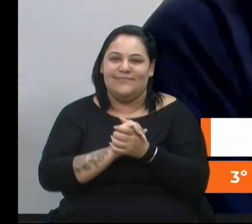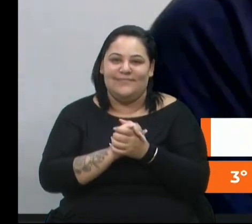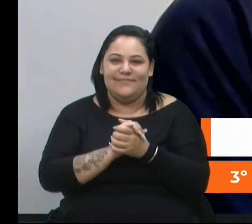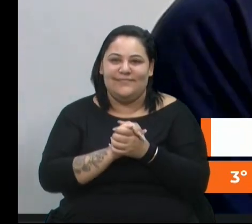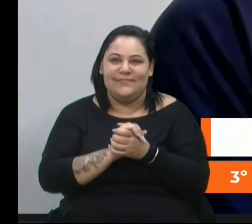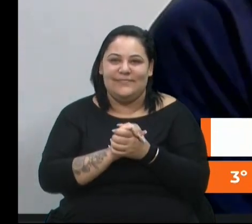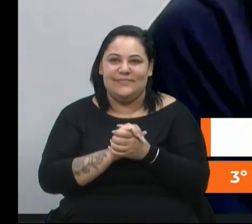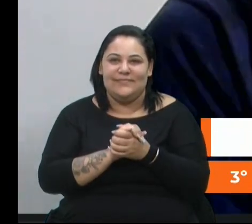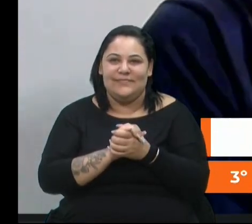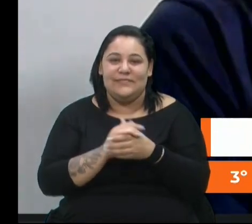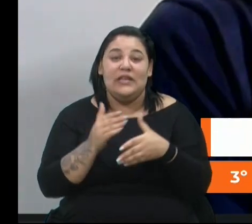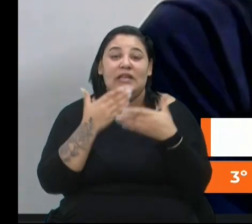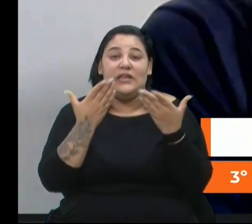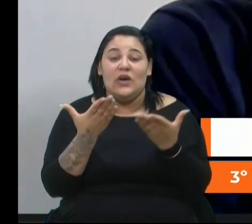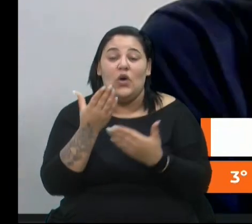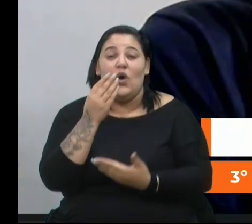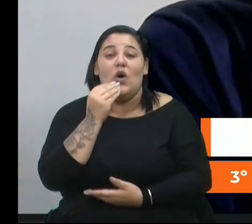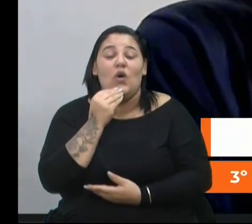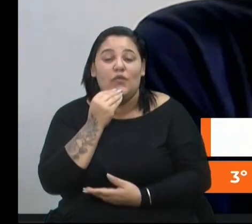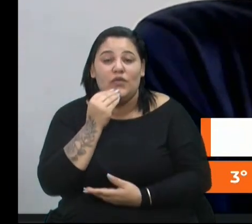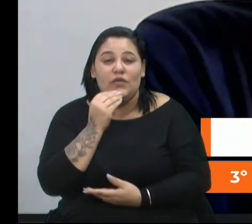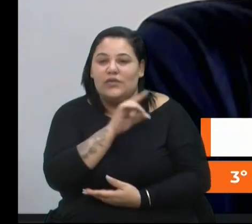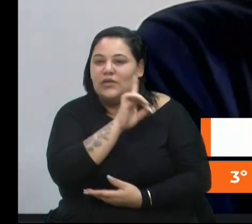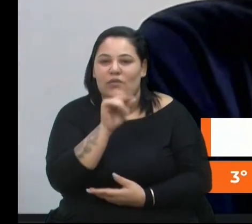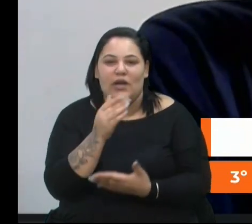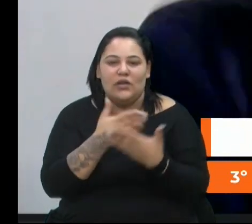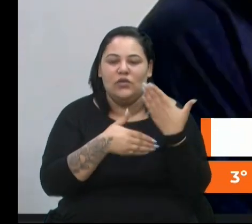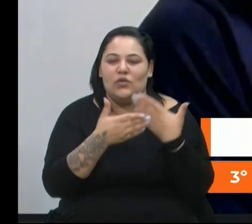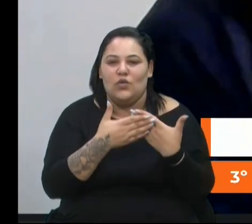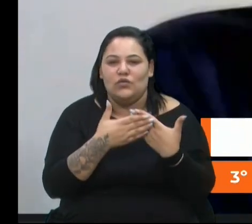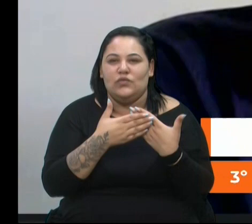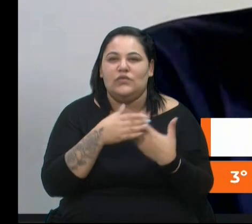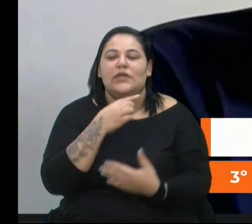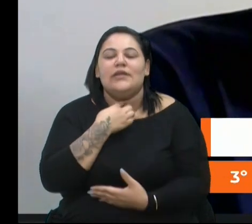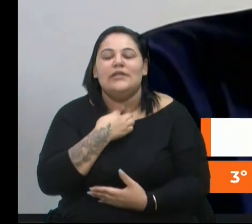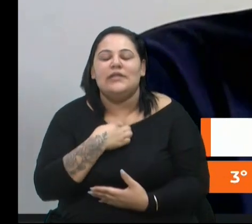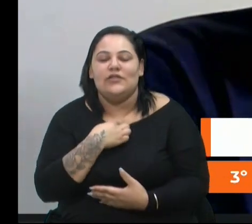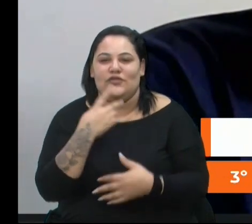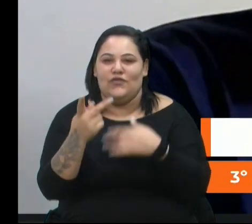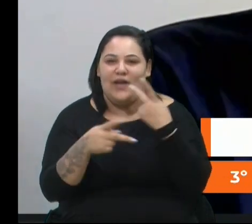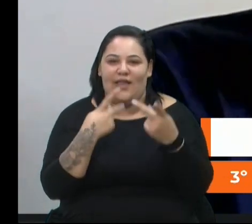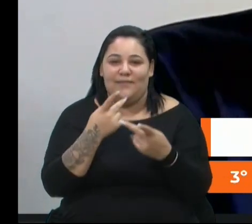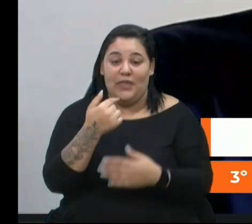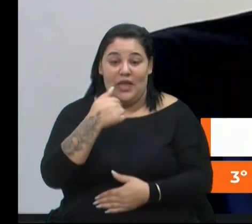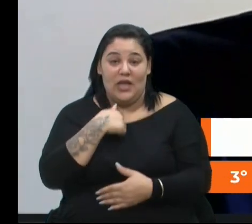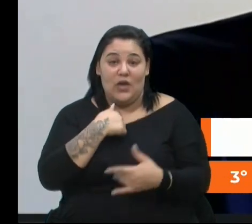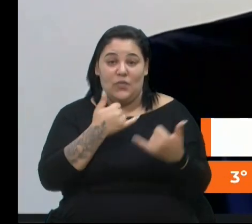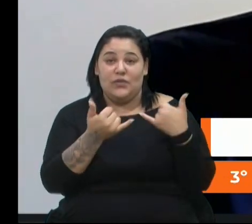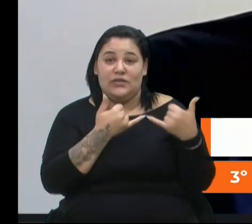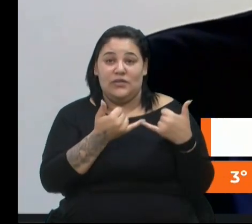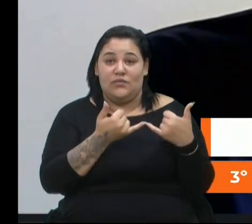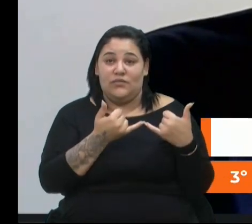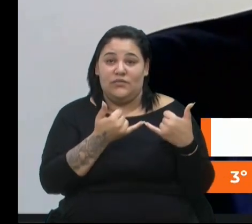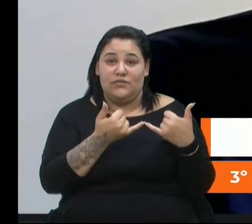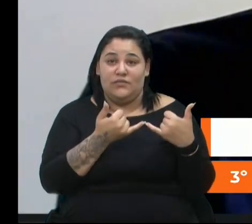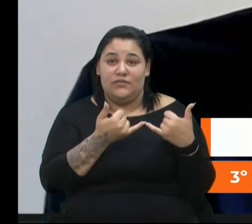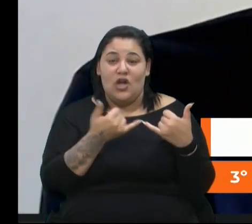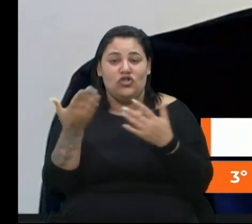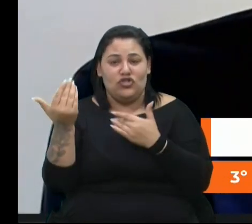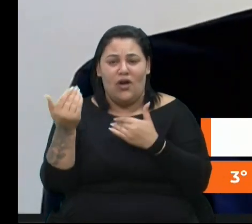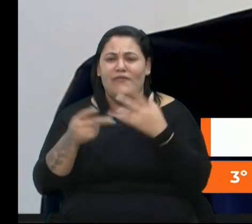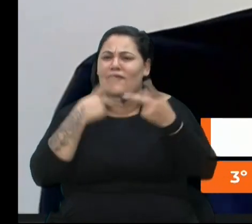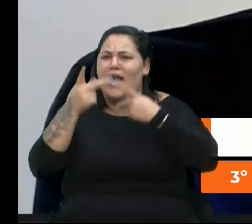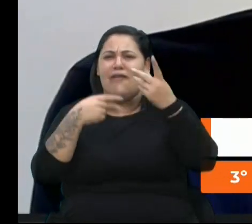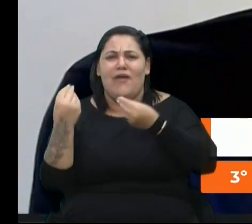Então, é óbvio que nem todos têm desejo de muita fala. Eu, por exemplo, fui um adolescente que falava mais do que hoje. Então, já